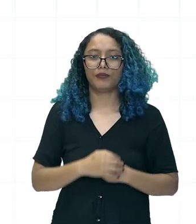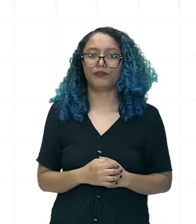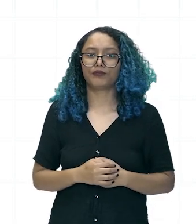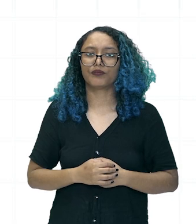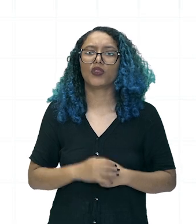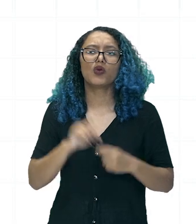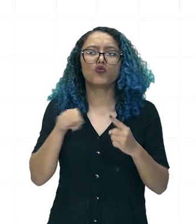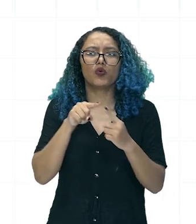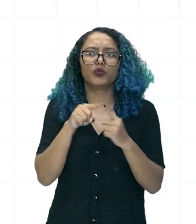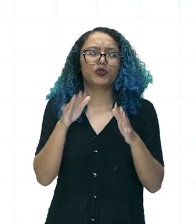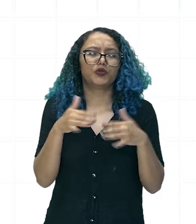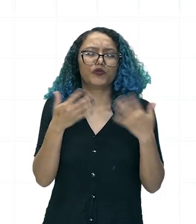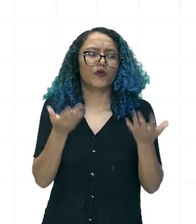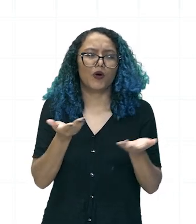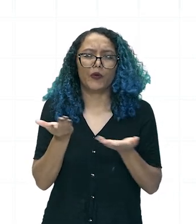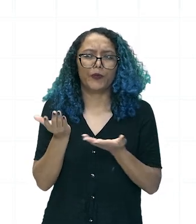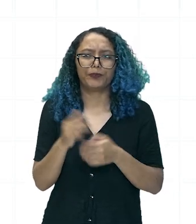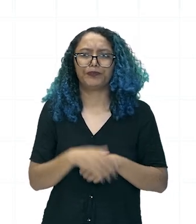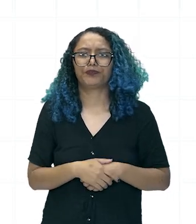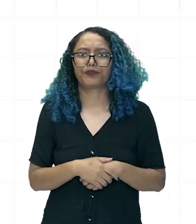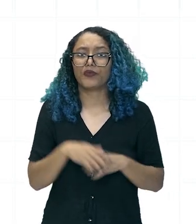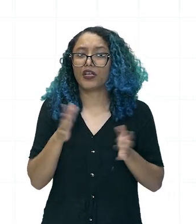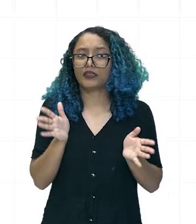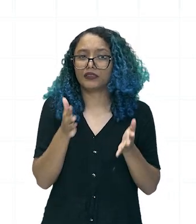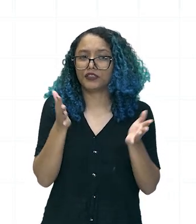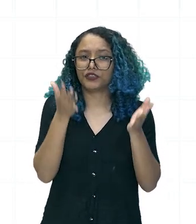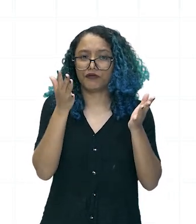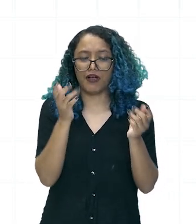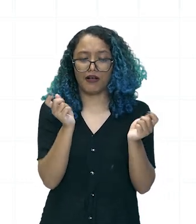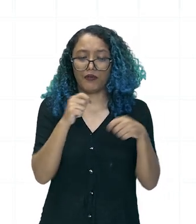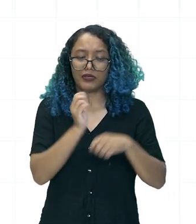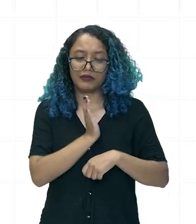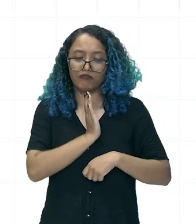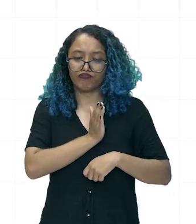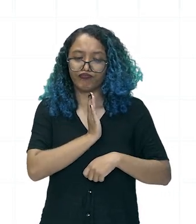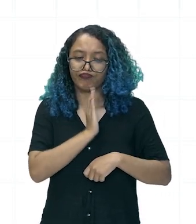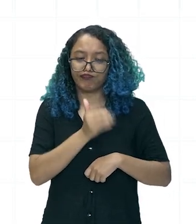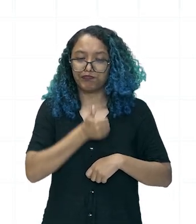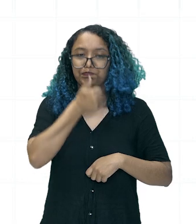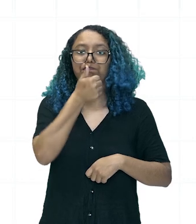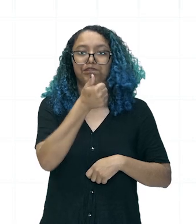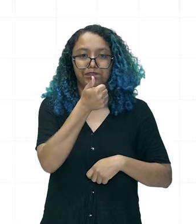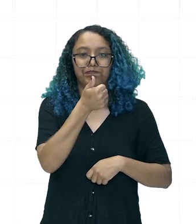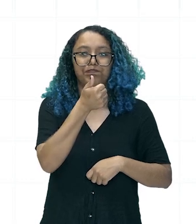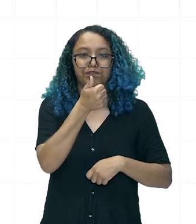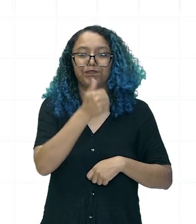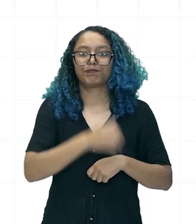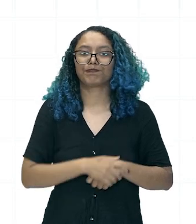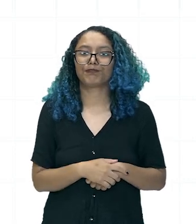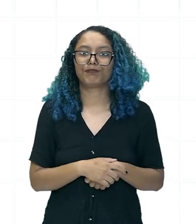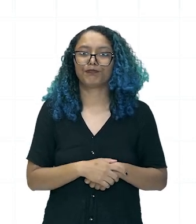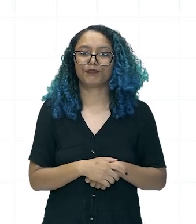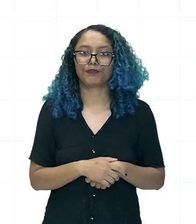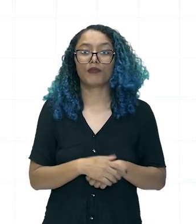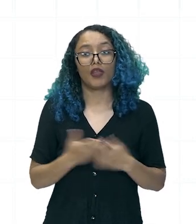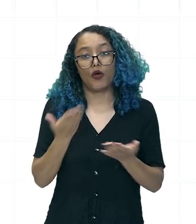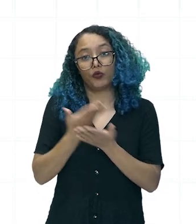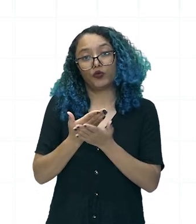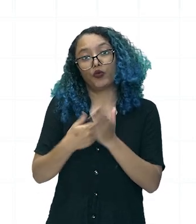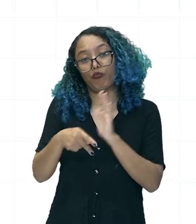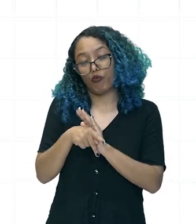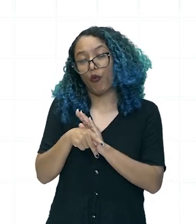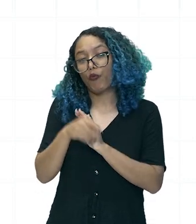era eficiente para melhorar as condições cardiovasculares e para o emagrecimento das pessoas que praticavam, tá? E aí a gente sabe